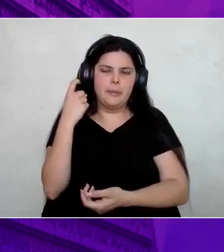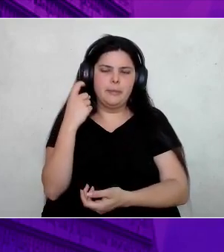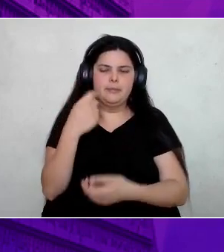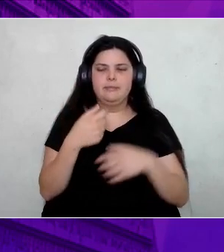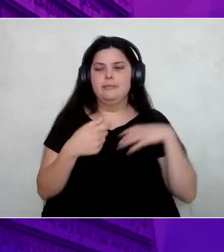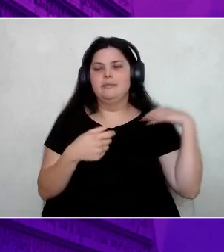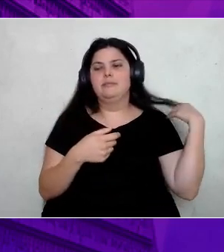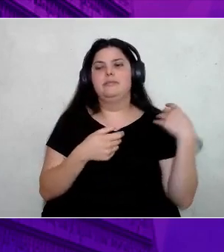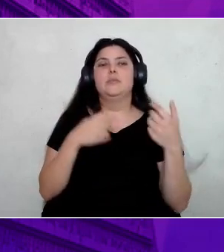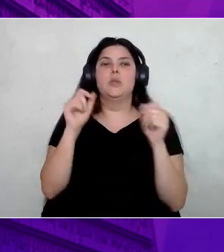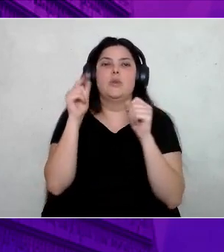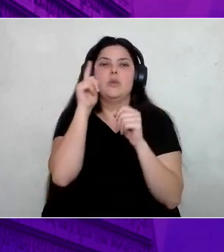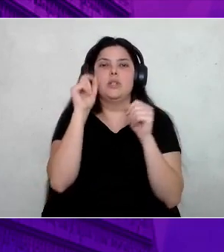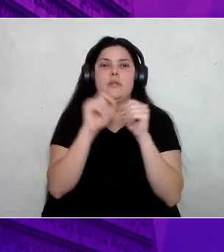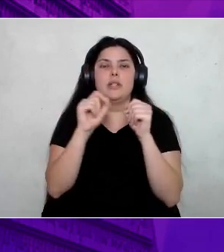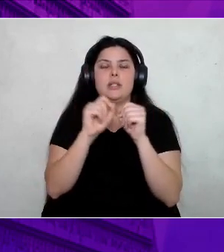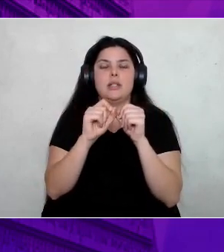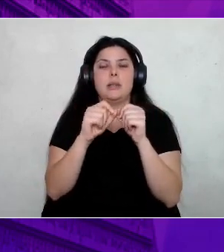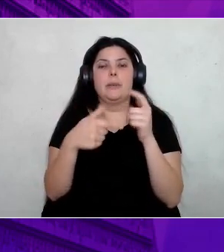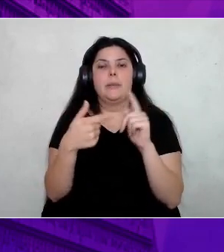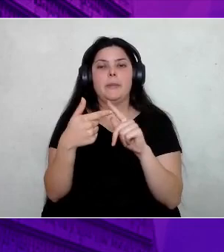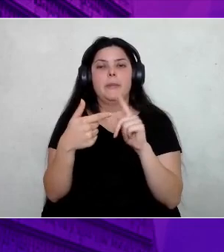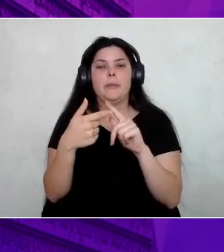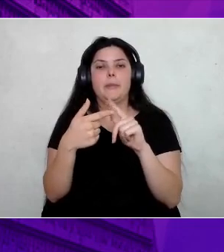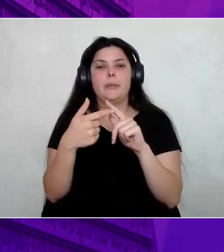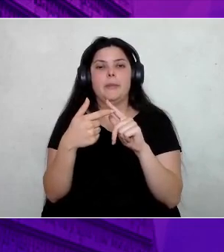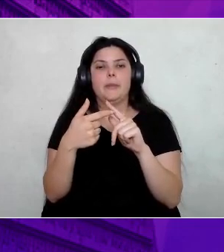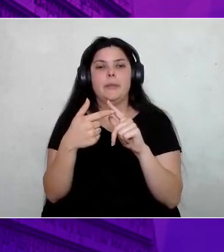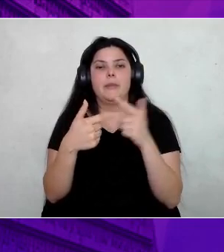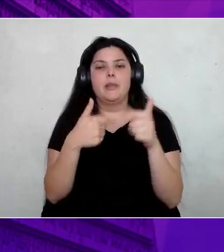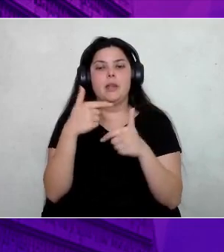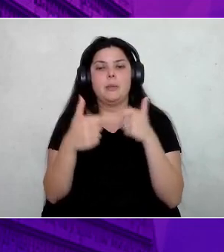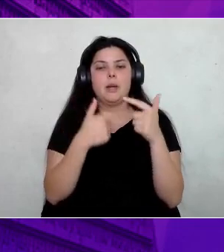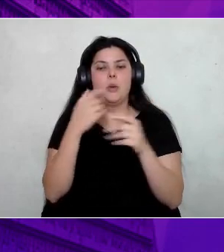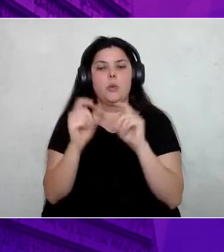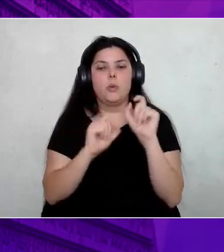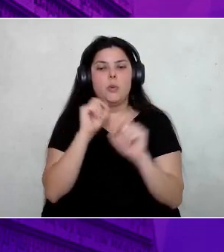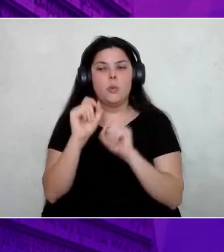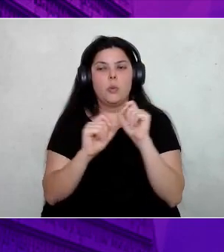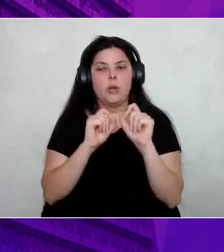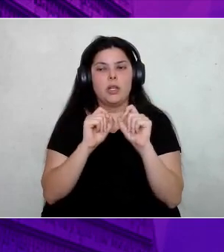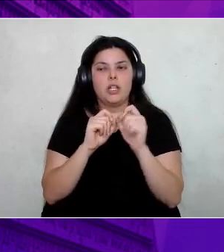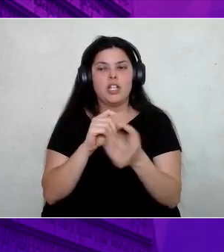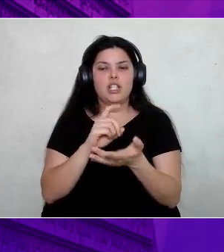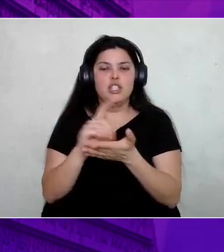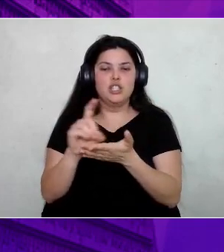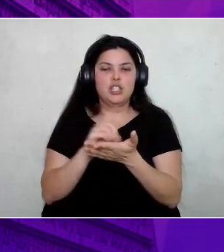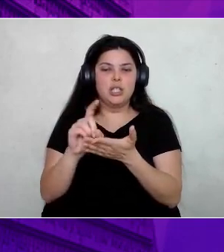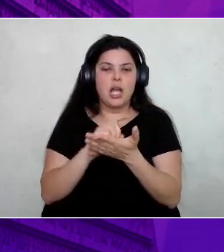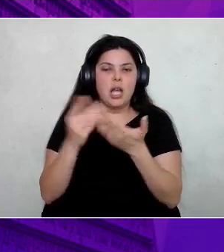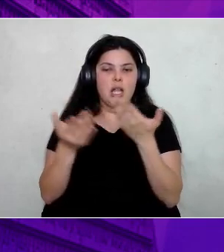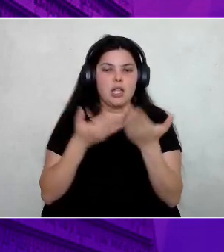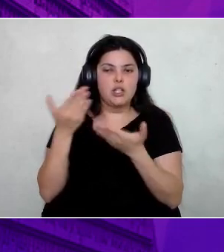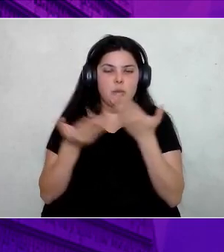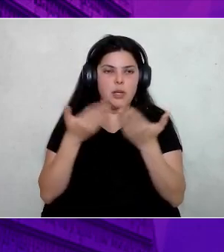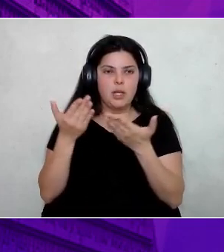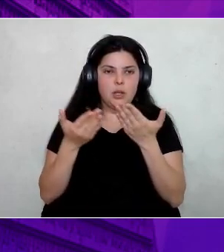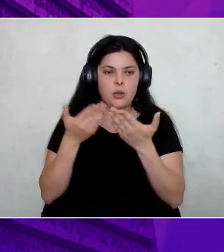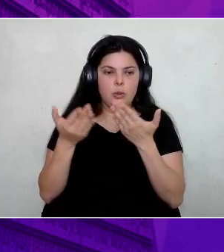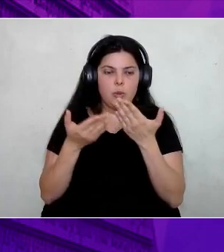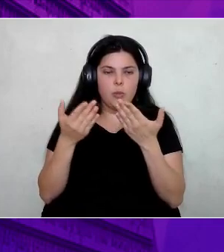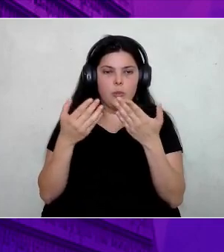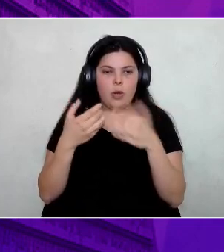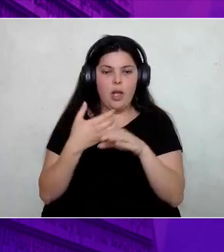fez. E um dos pontos dentro desse trabalho foi a digitalização do atendimento era uma meta e uma